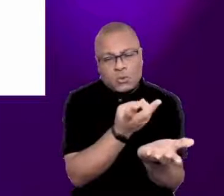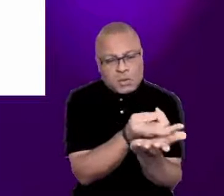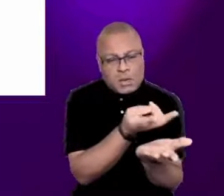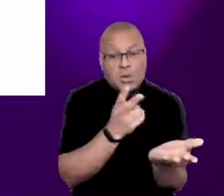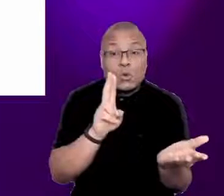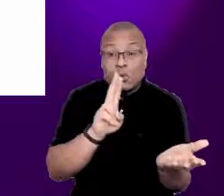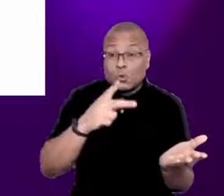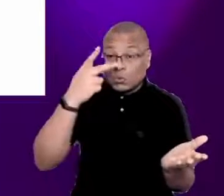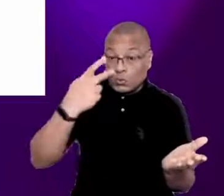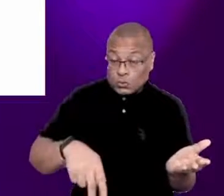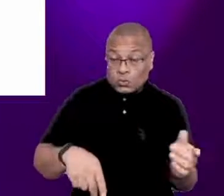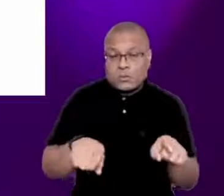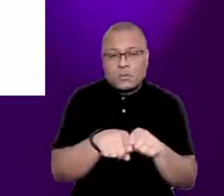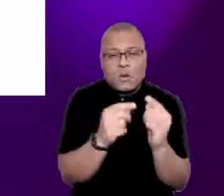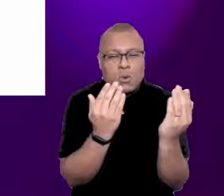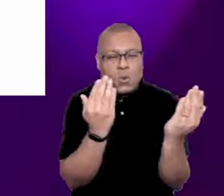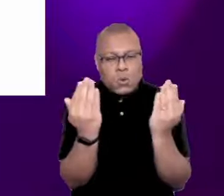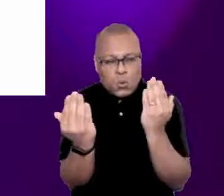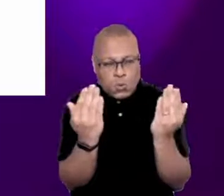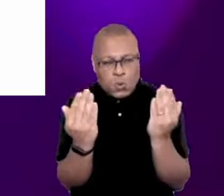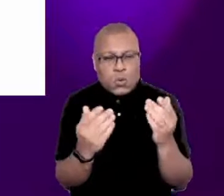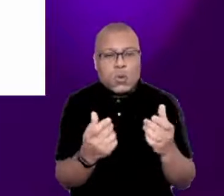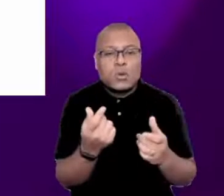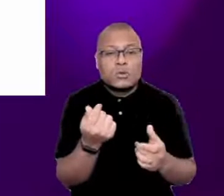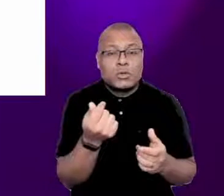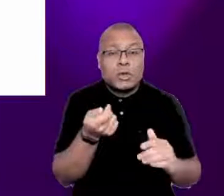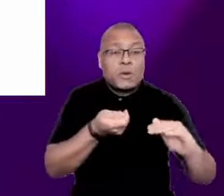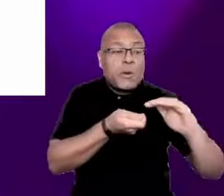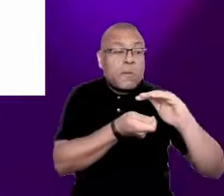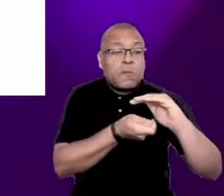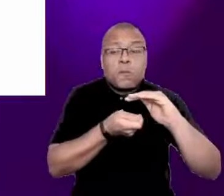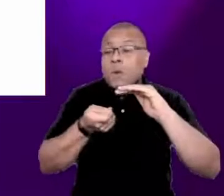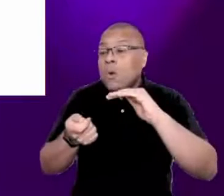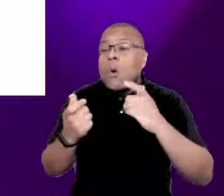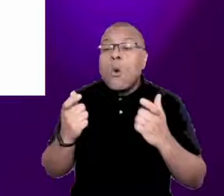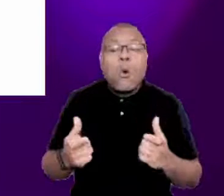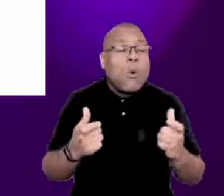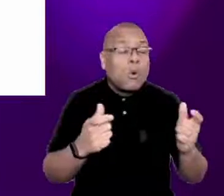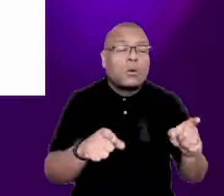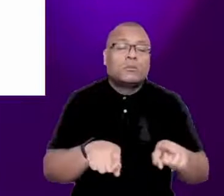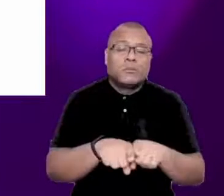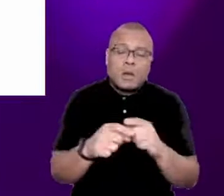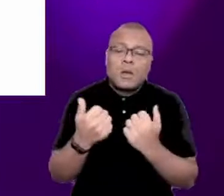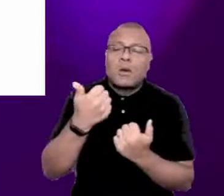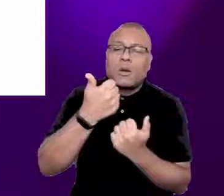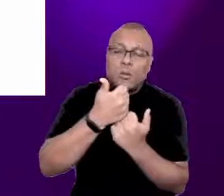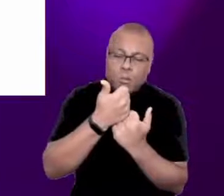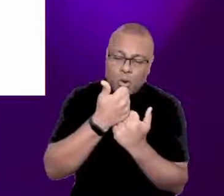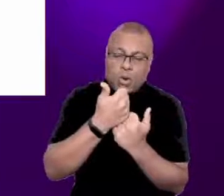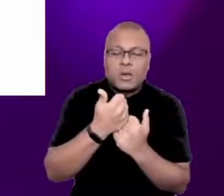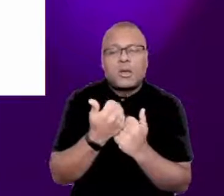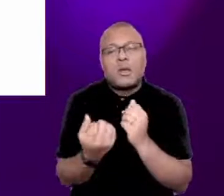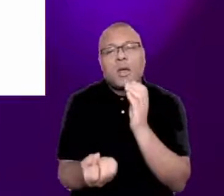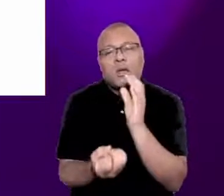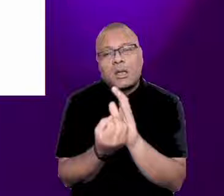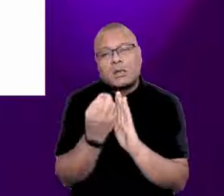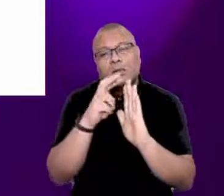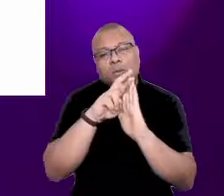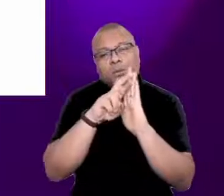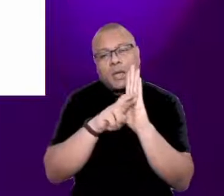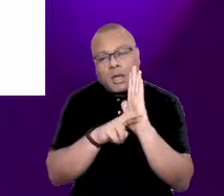sistema, permite comparação e alocação de novo de recursos, mas também apoia o desenvolvimento de políticas e